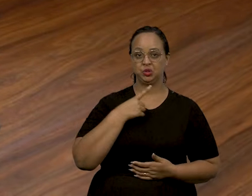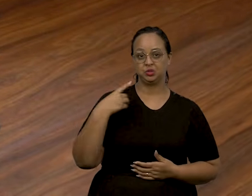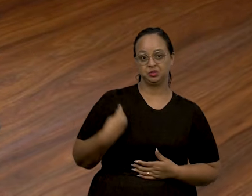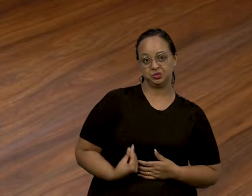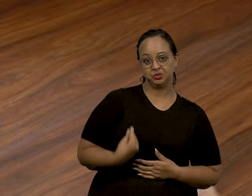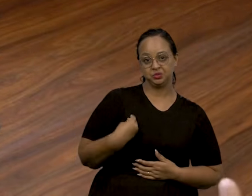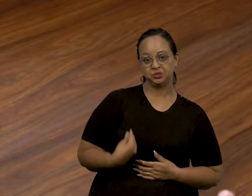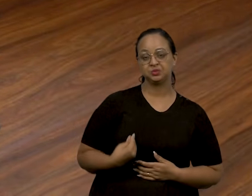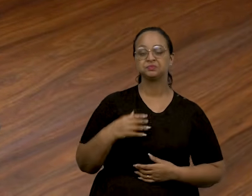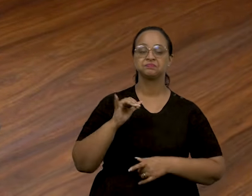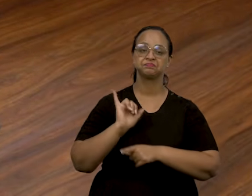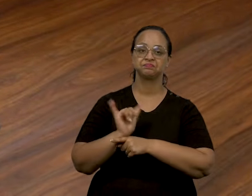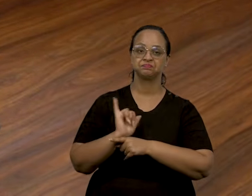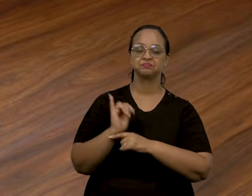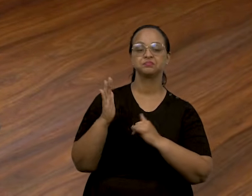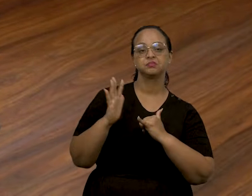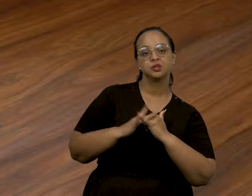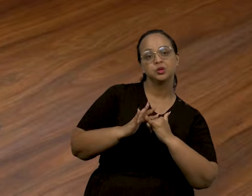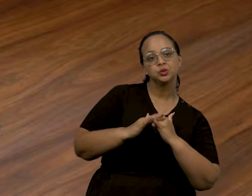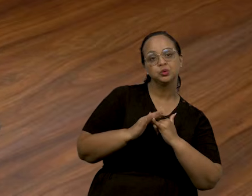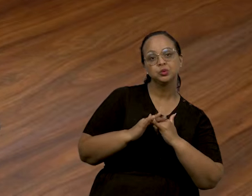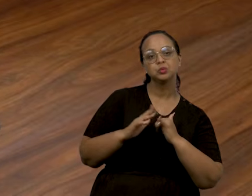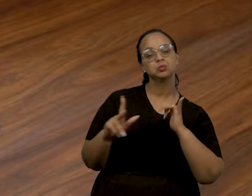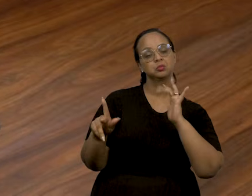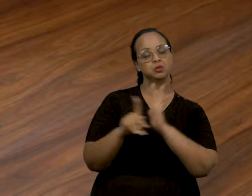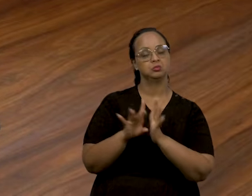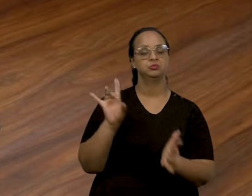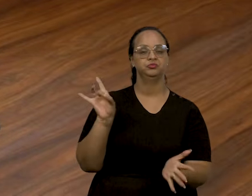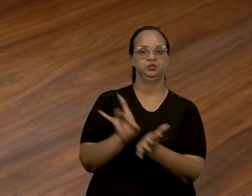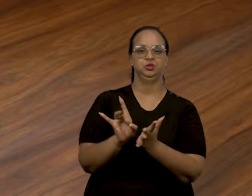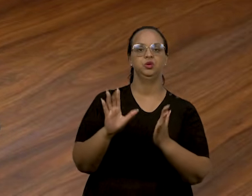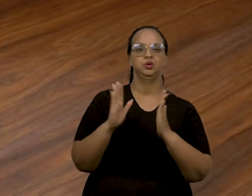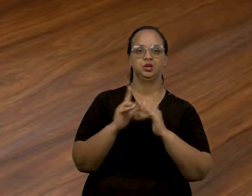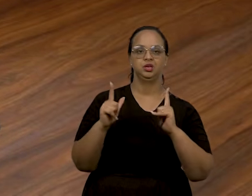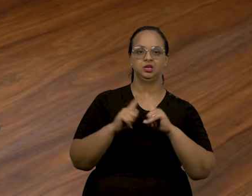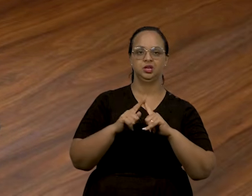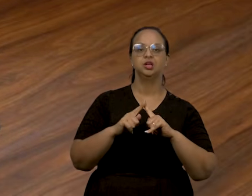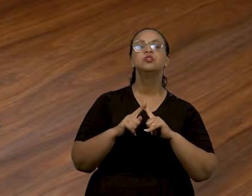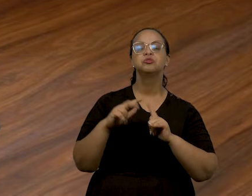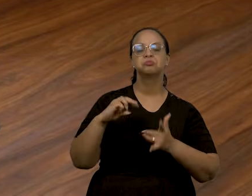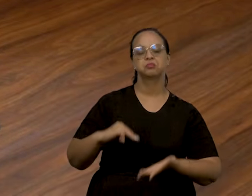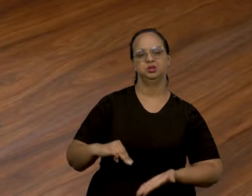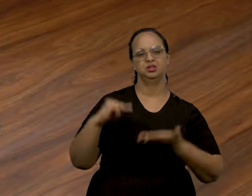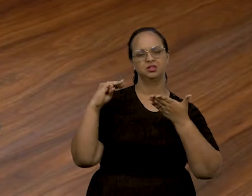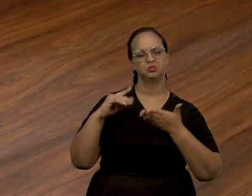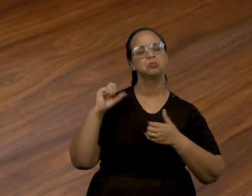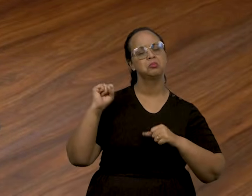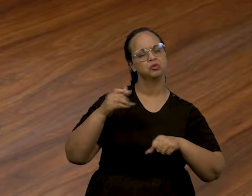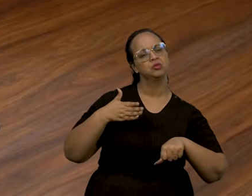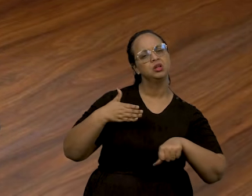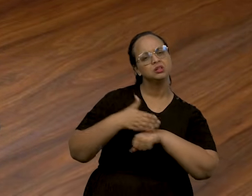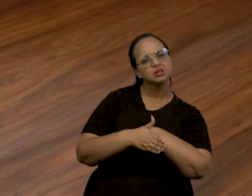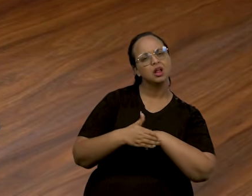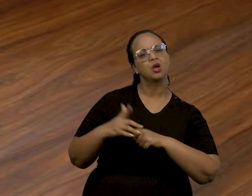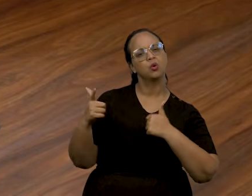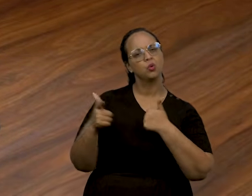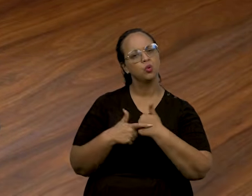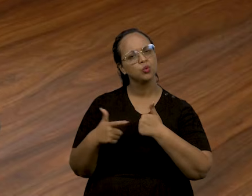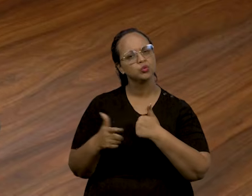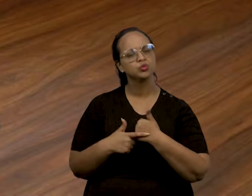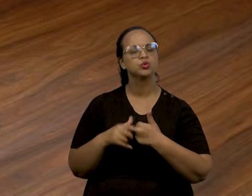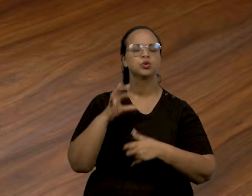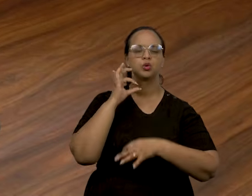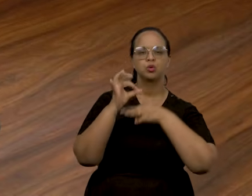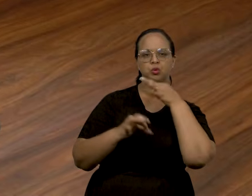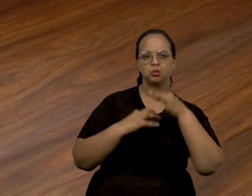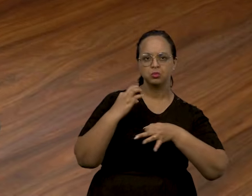parte ali no YouTube, o canal oficial Igreja Cristã Maranata. Você pode entrar, curtir, compartilhar, comentar. Nós estamos aqui